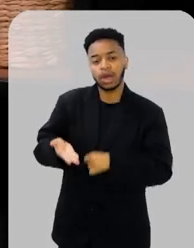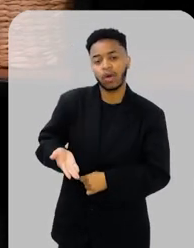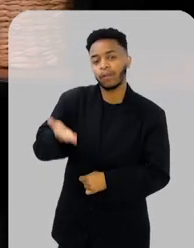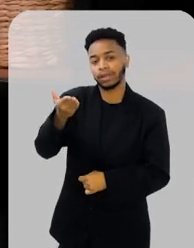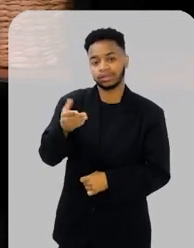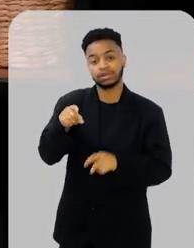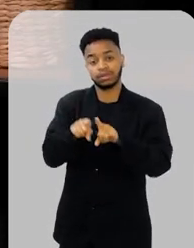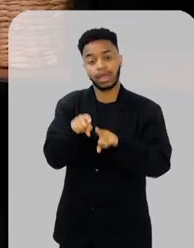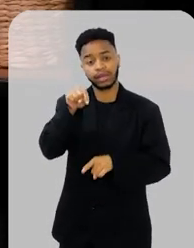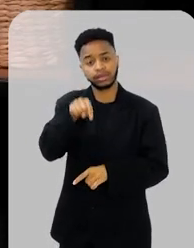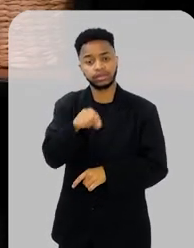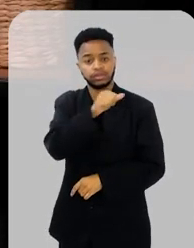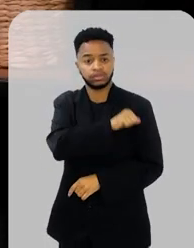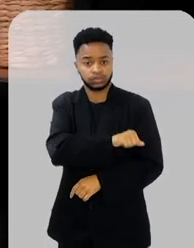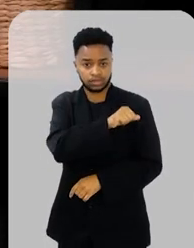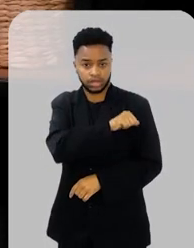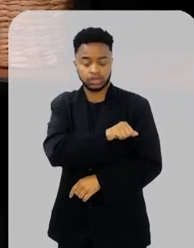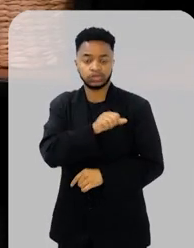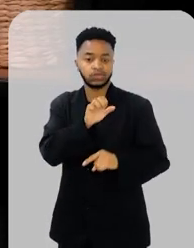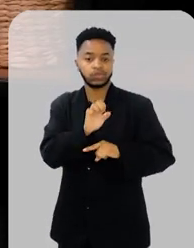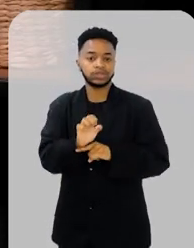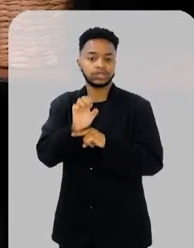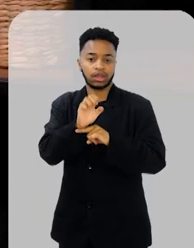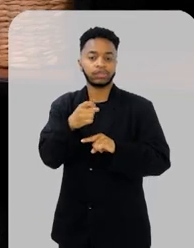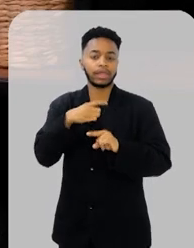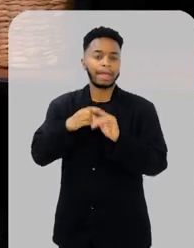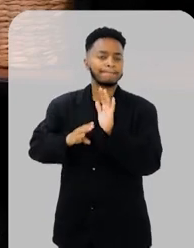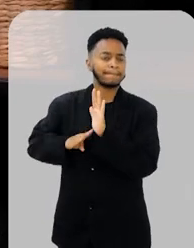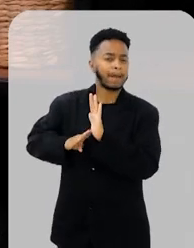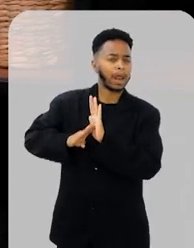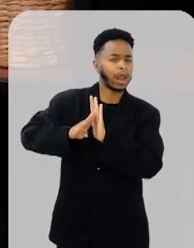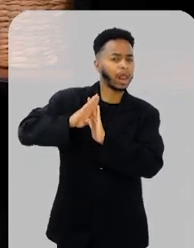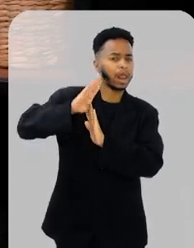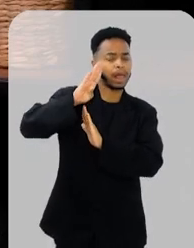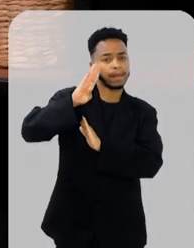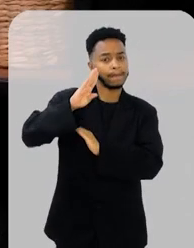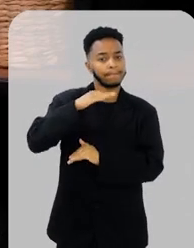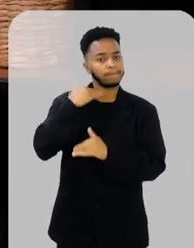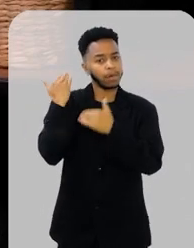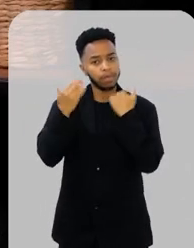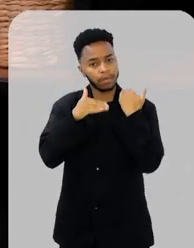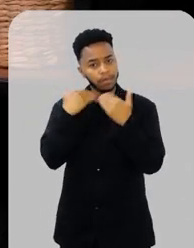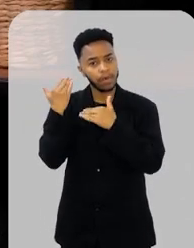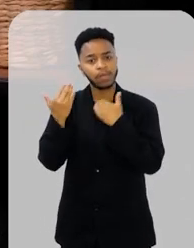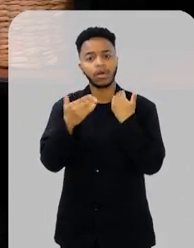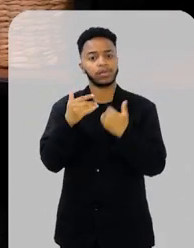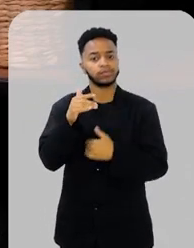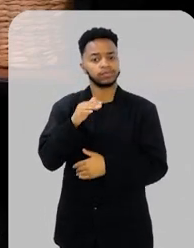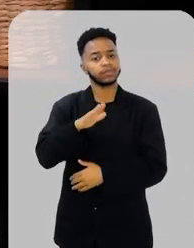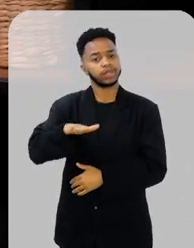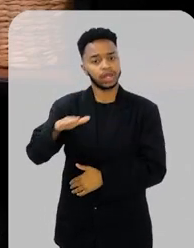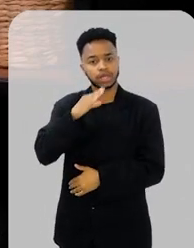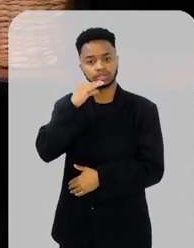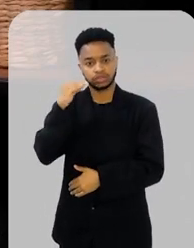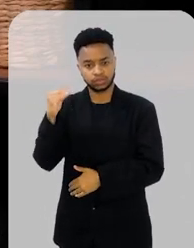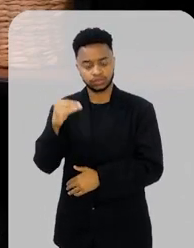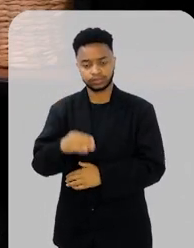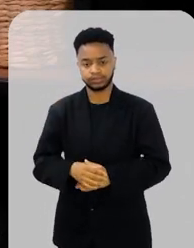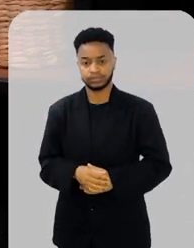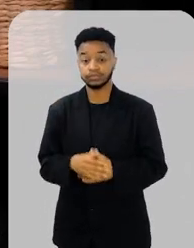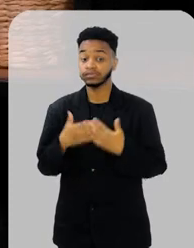com esse aumento, o Rio de Janeiro é um dos estados no qual tem maiores índices desse tipo de